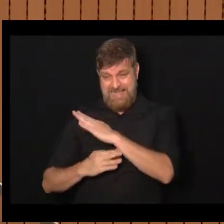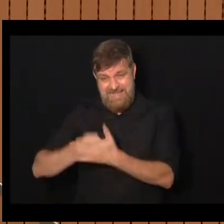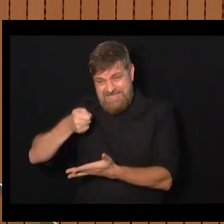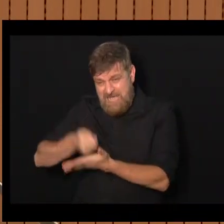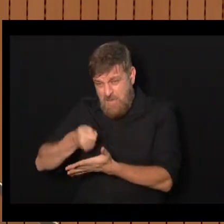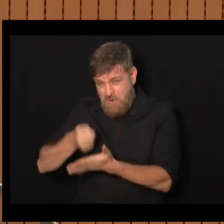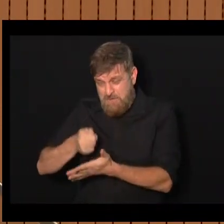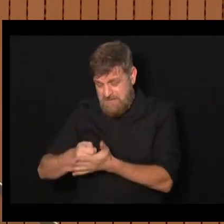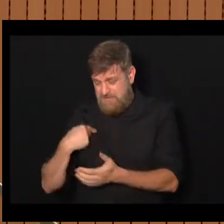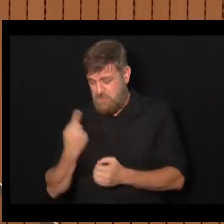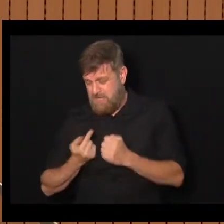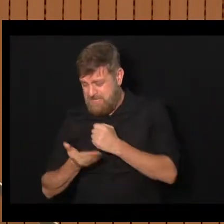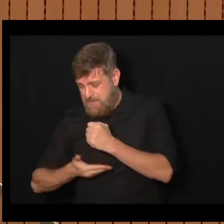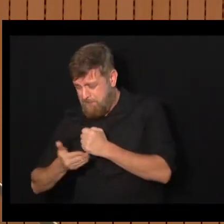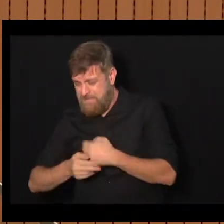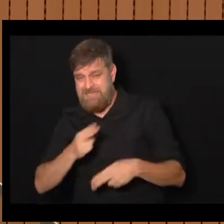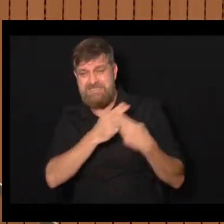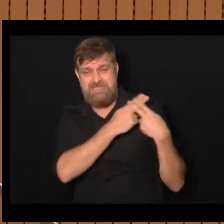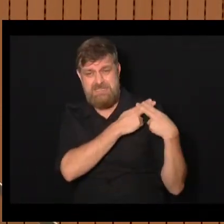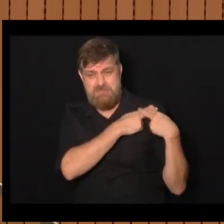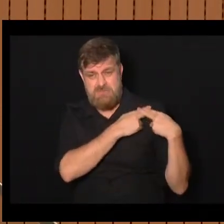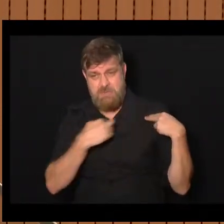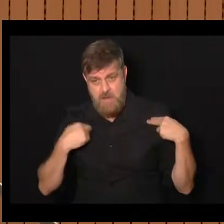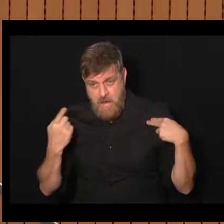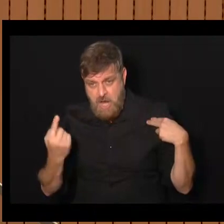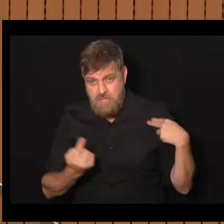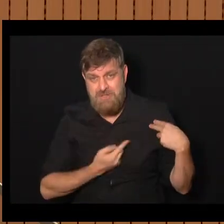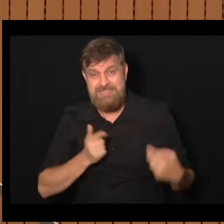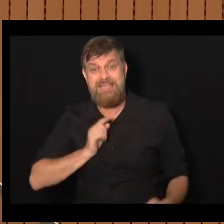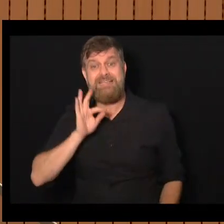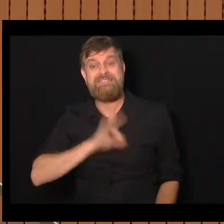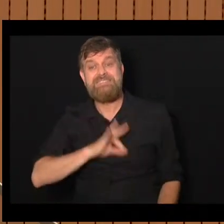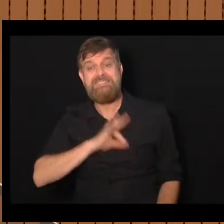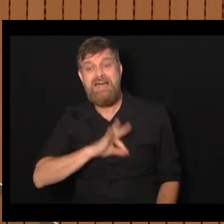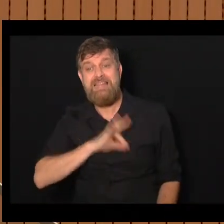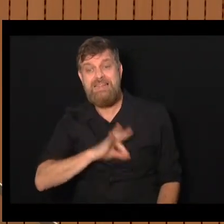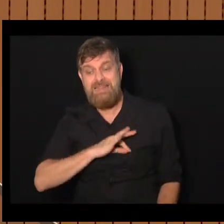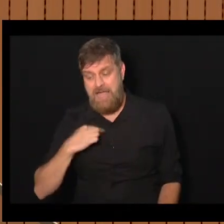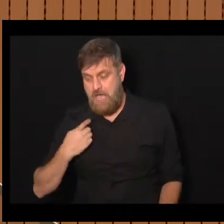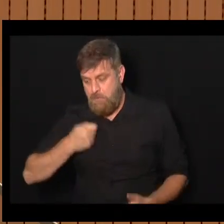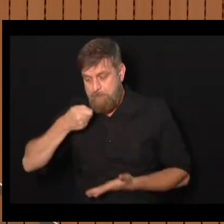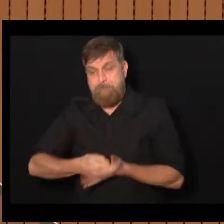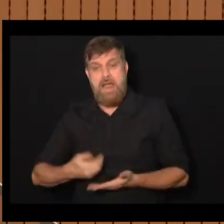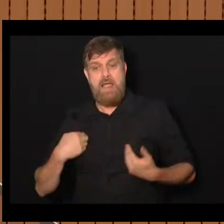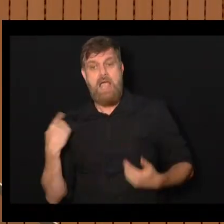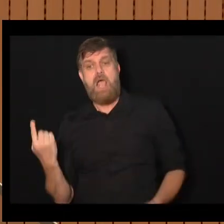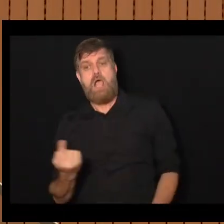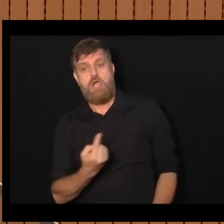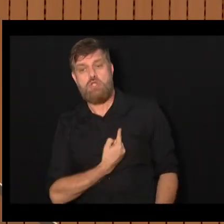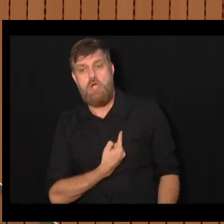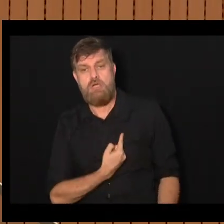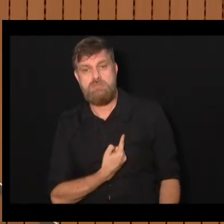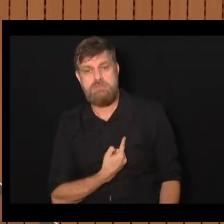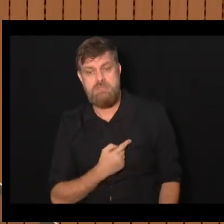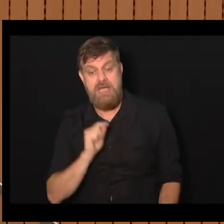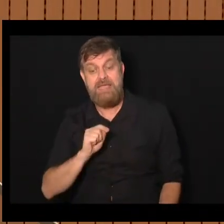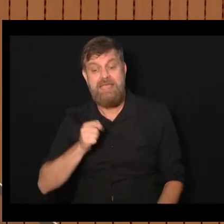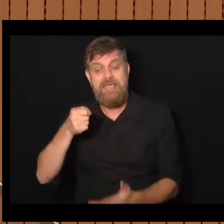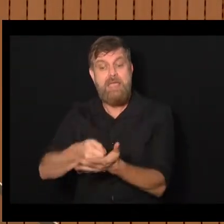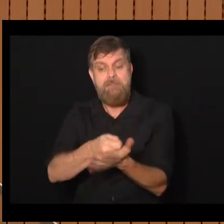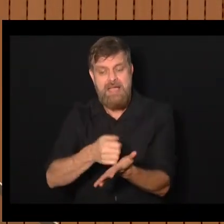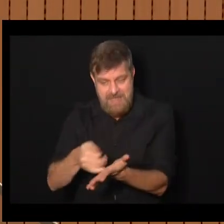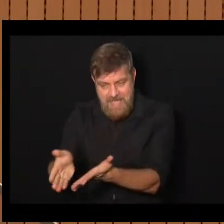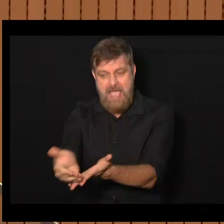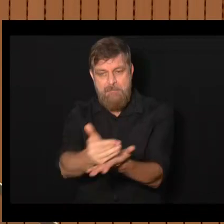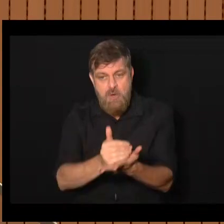é função dela. Nós recebemos salário que são oriundos do recolhimento